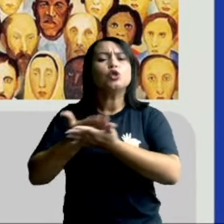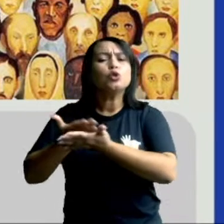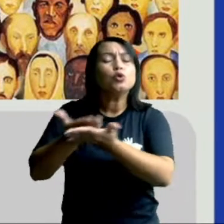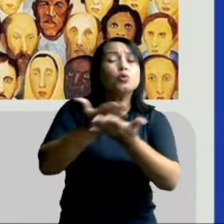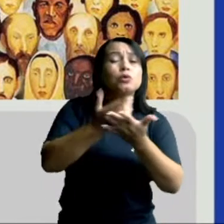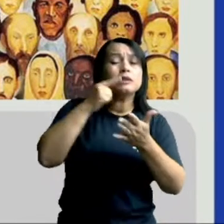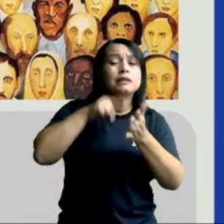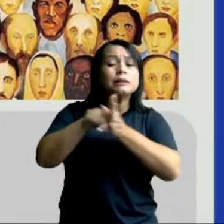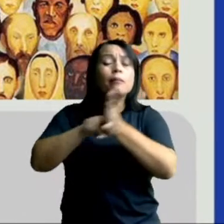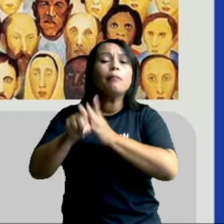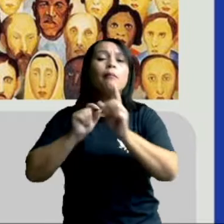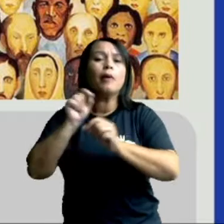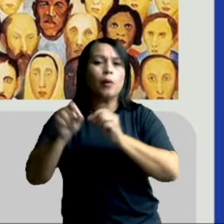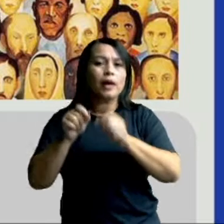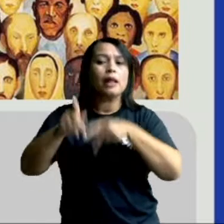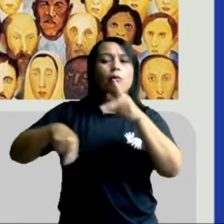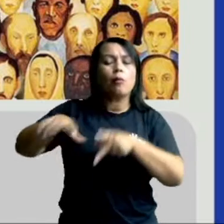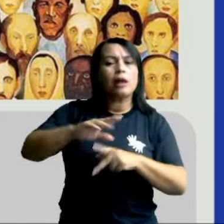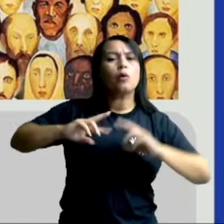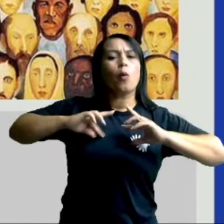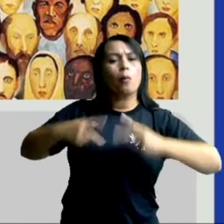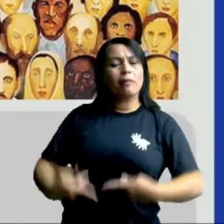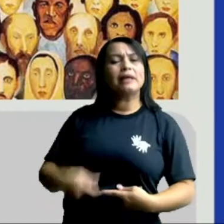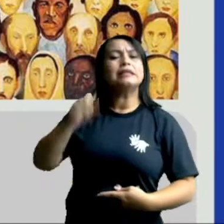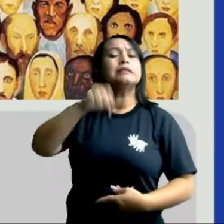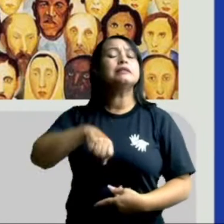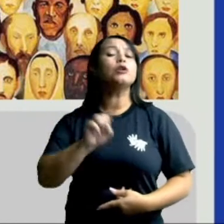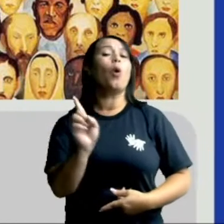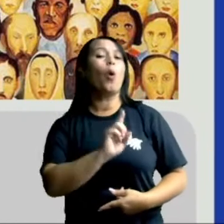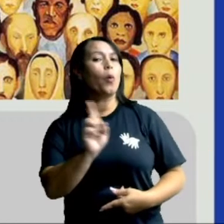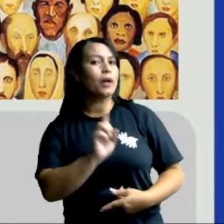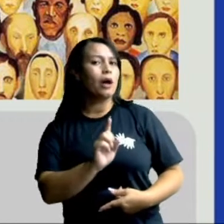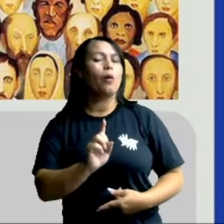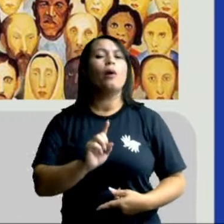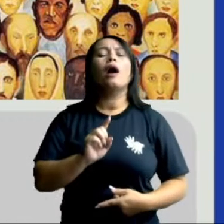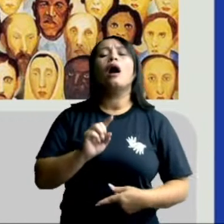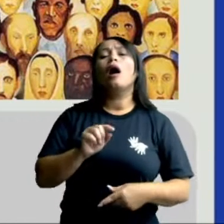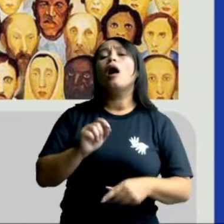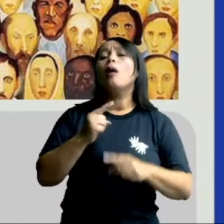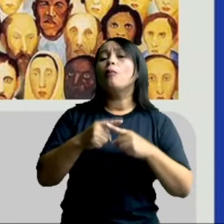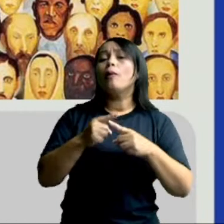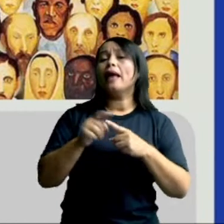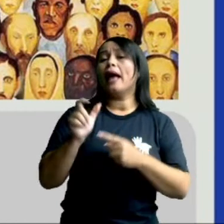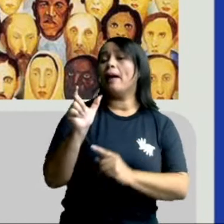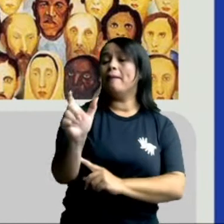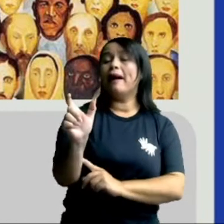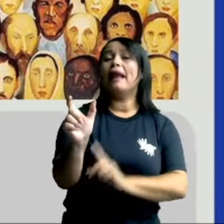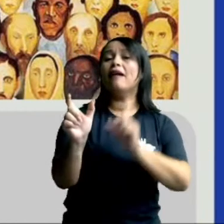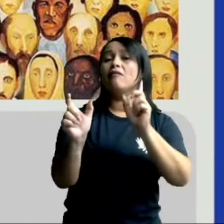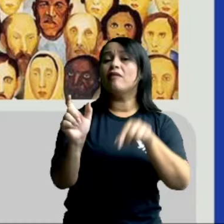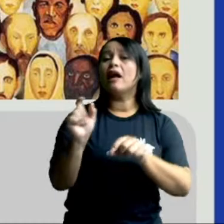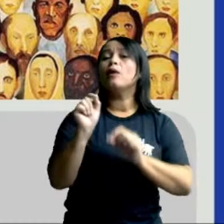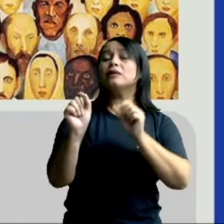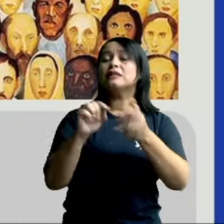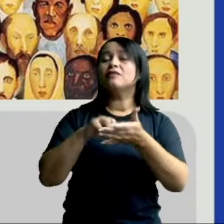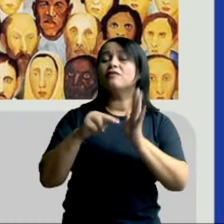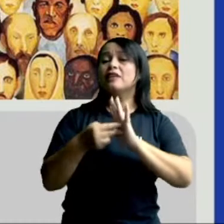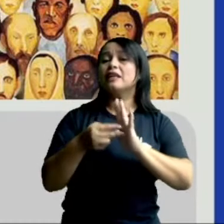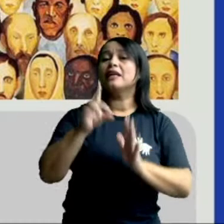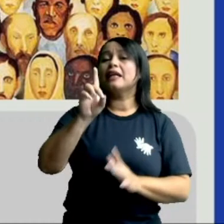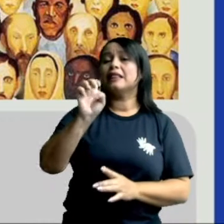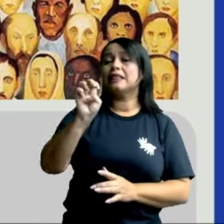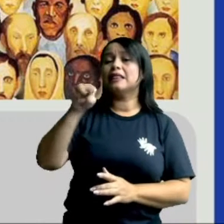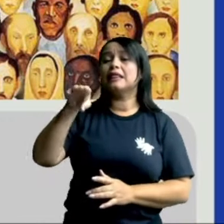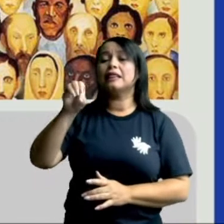humanas ou não. A palavra significa literalmente estudo do povo, pois esta palavra é a junção de demos, que